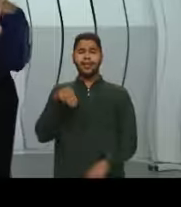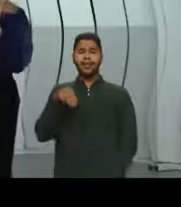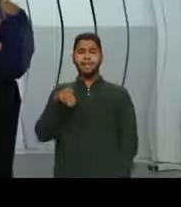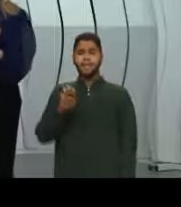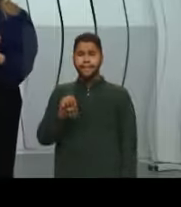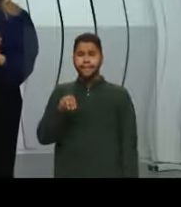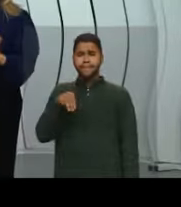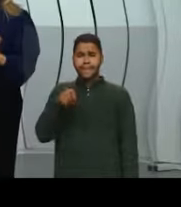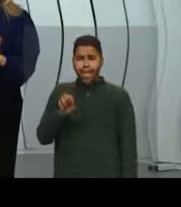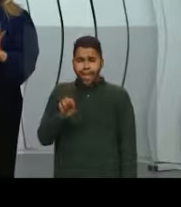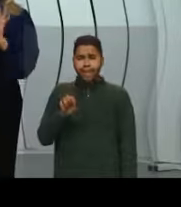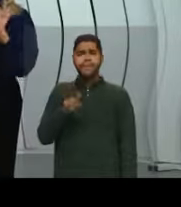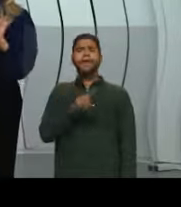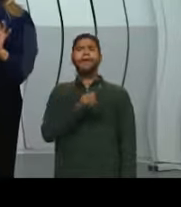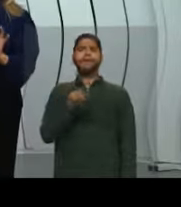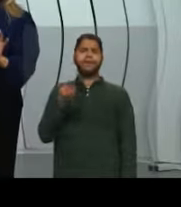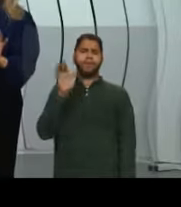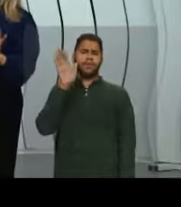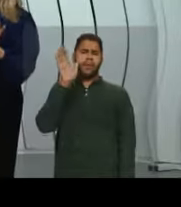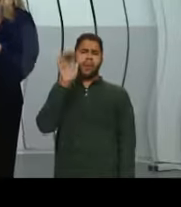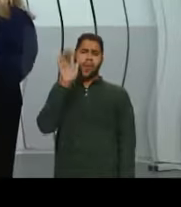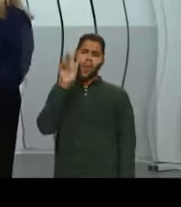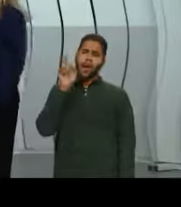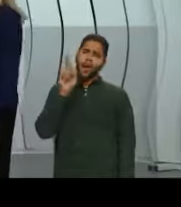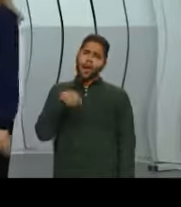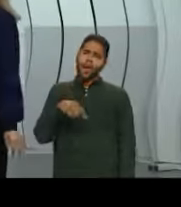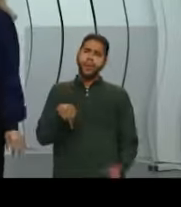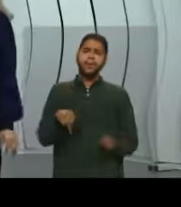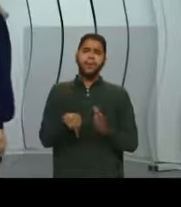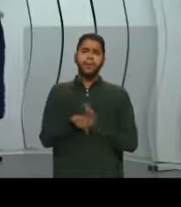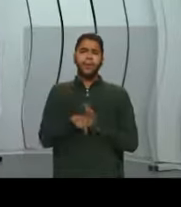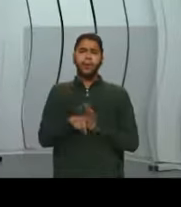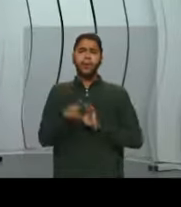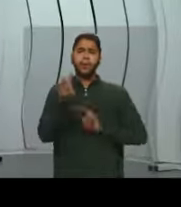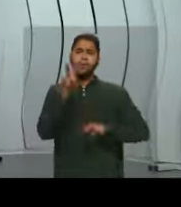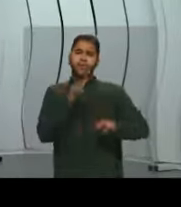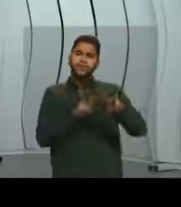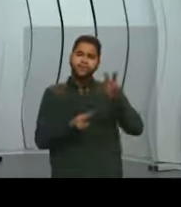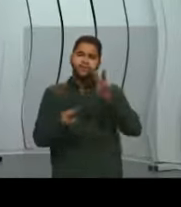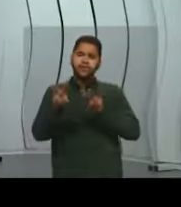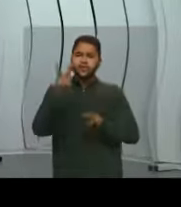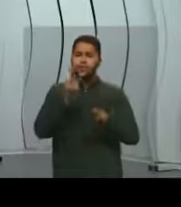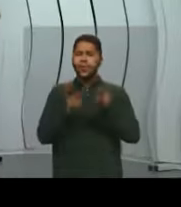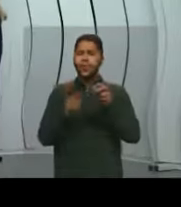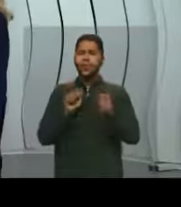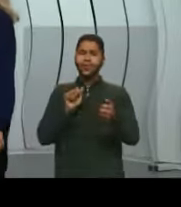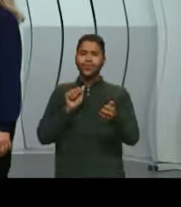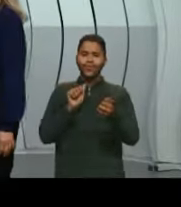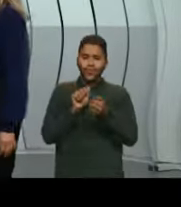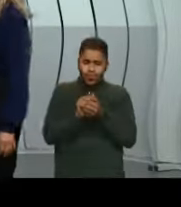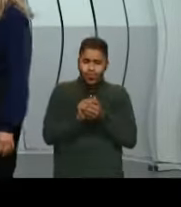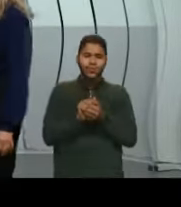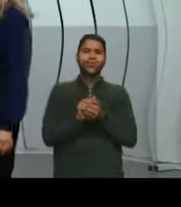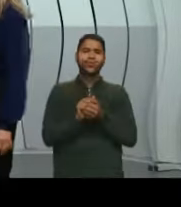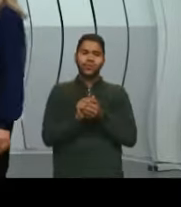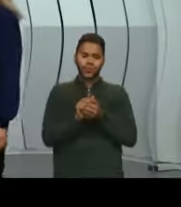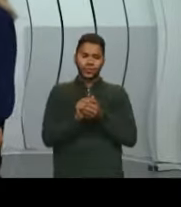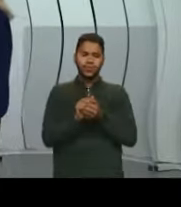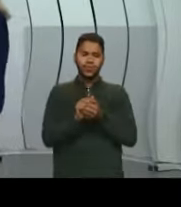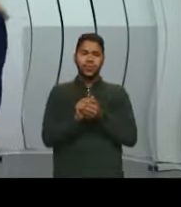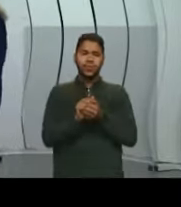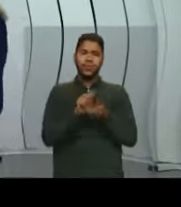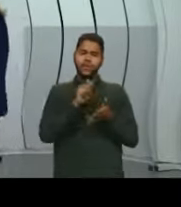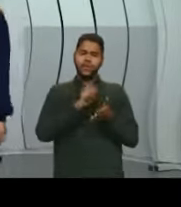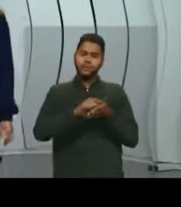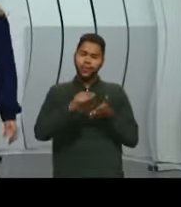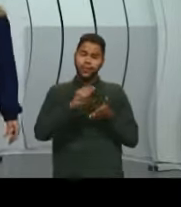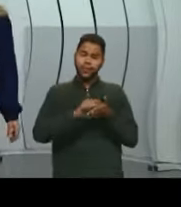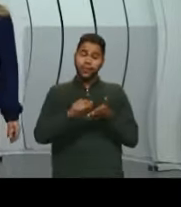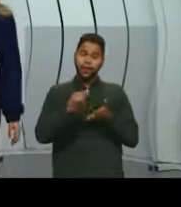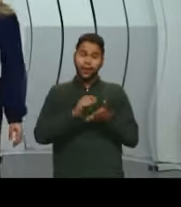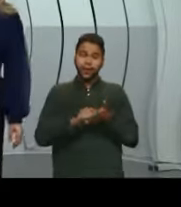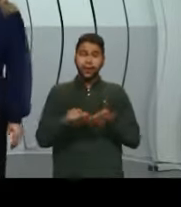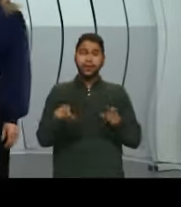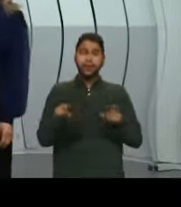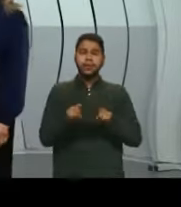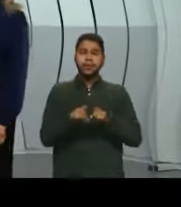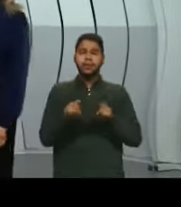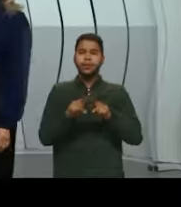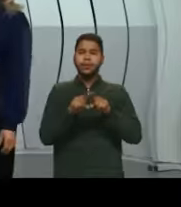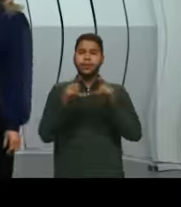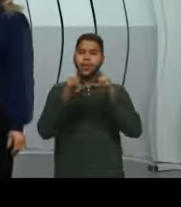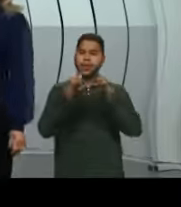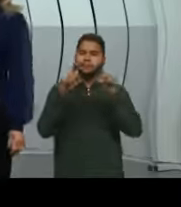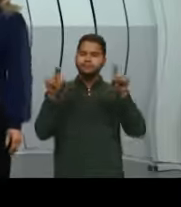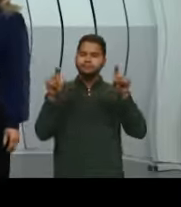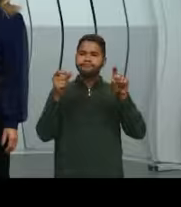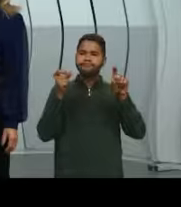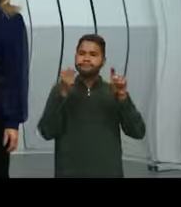pode observar, é o visual com o verbal. Nas tirinhas, né, que sempre temos